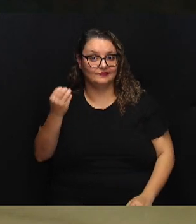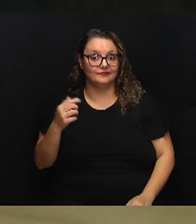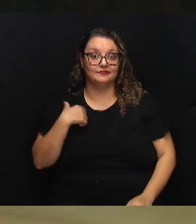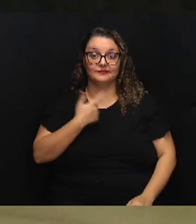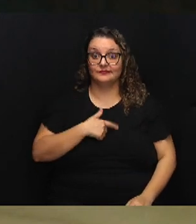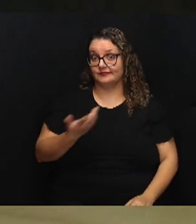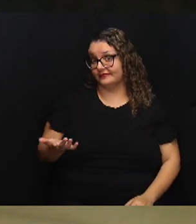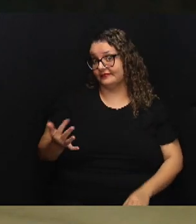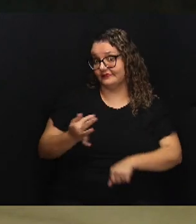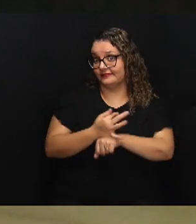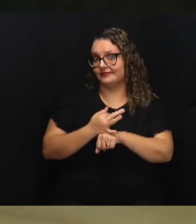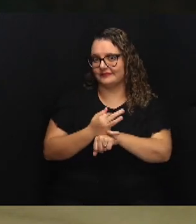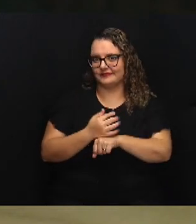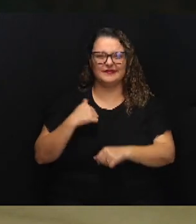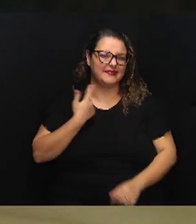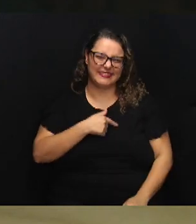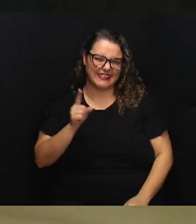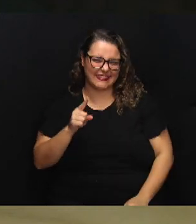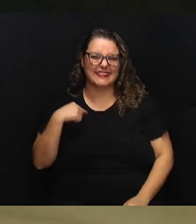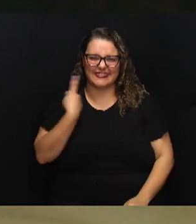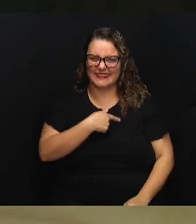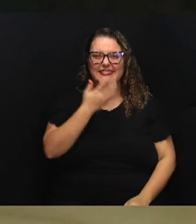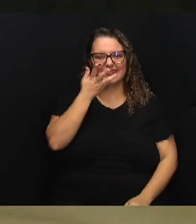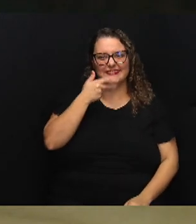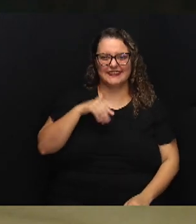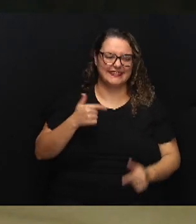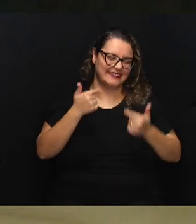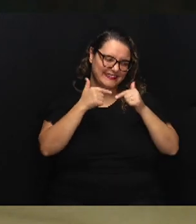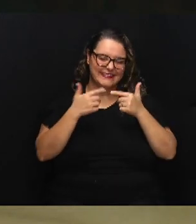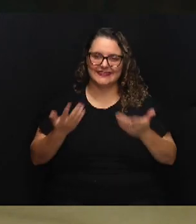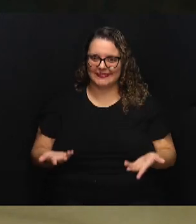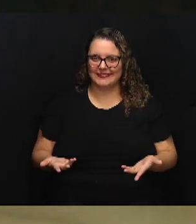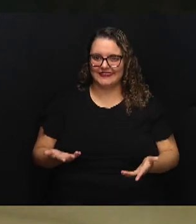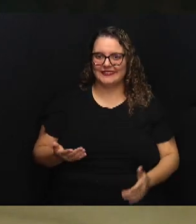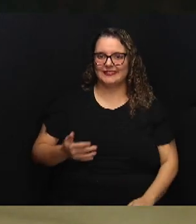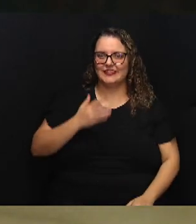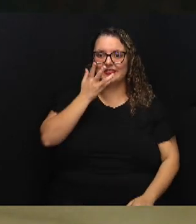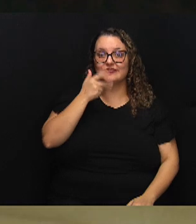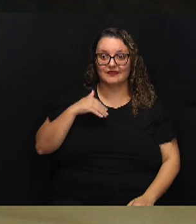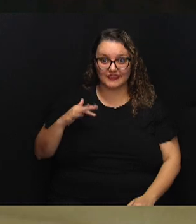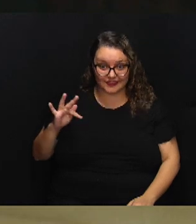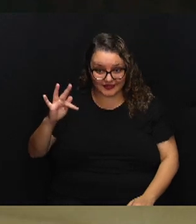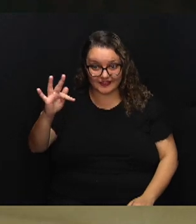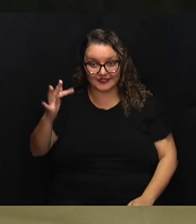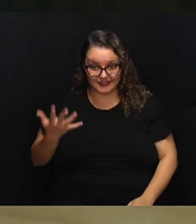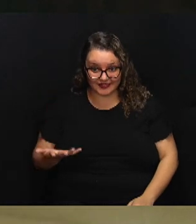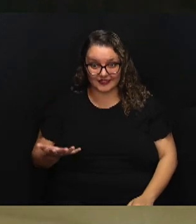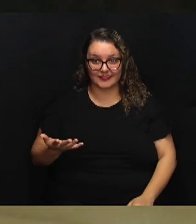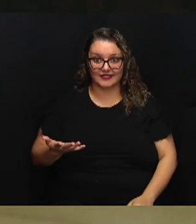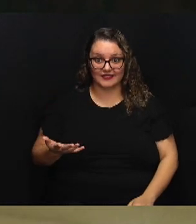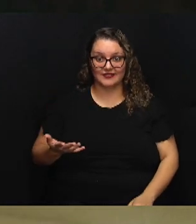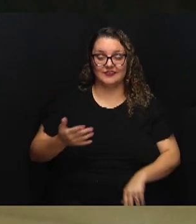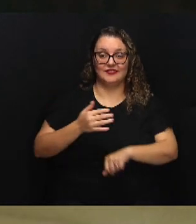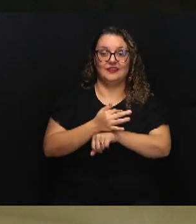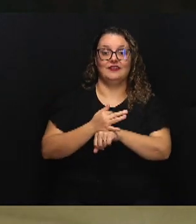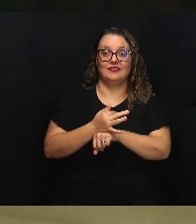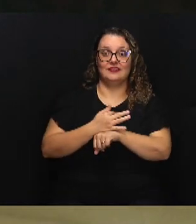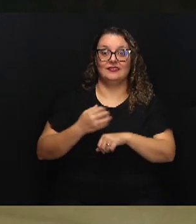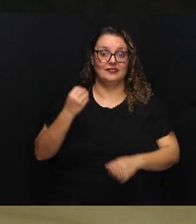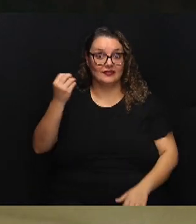nem férias, nós não, né? As nossas crianças. E aí, você colocou a turminha já para viajar? É bem legal essa questão de